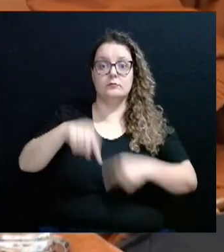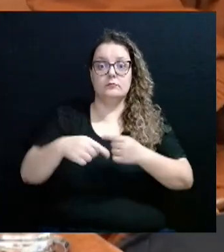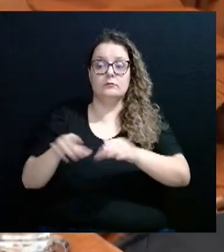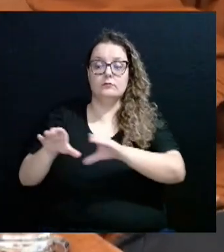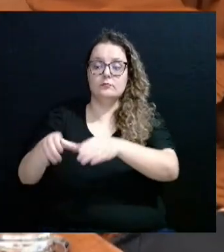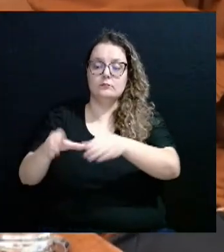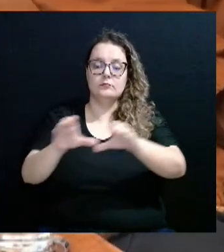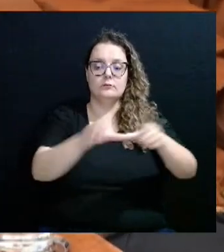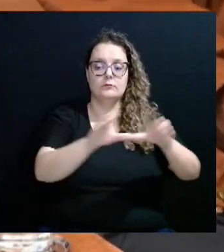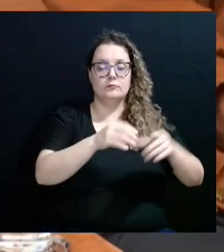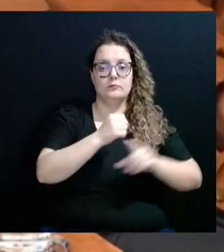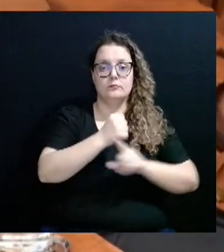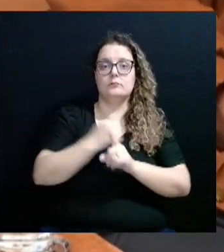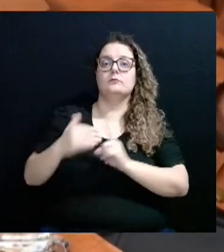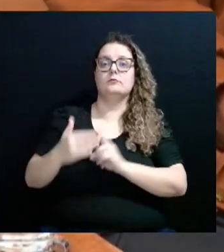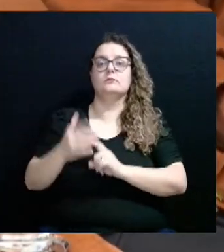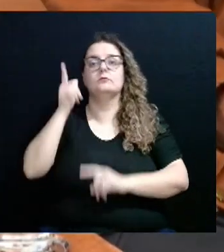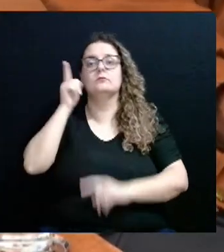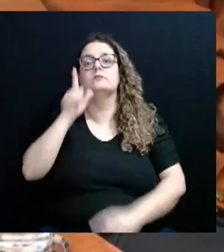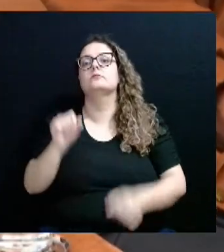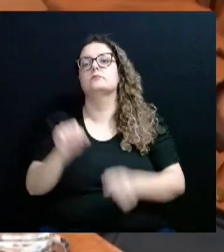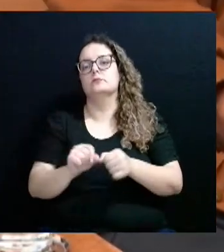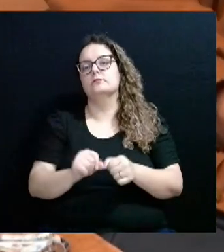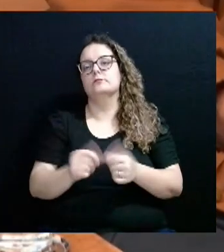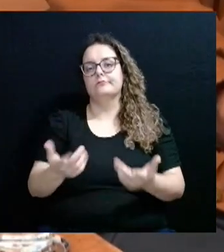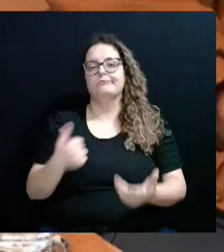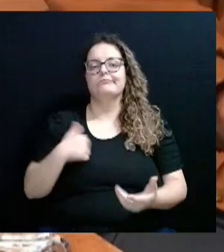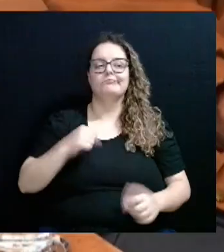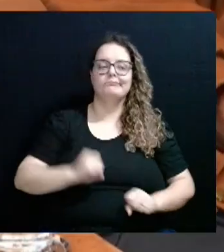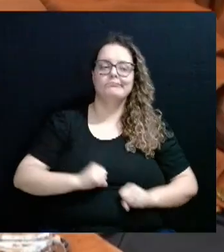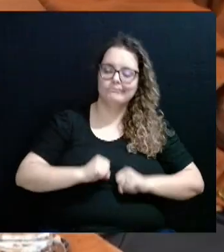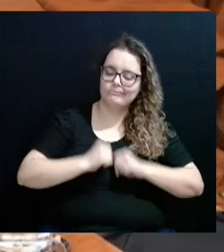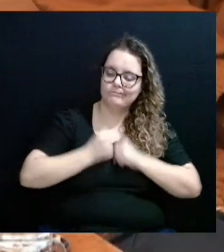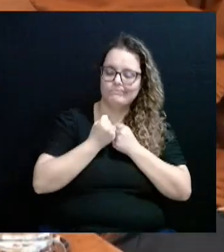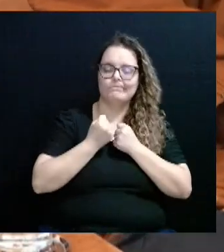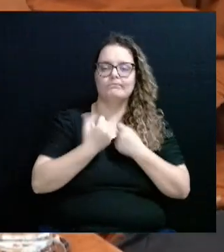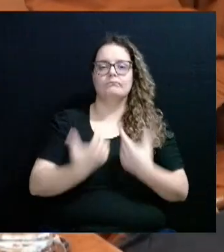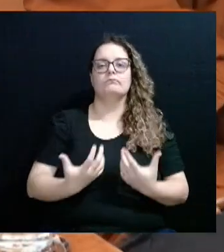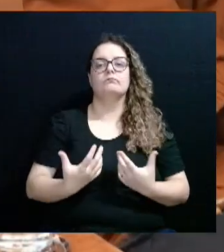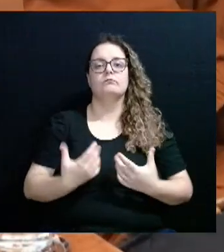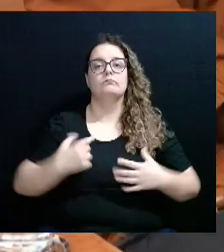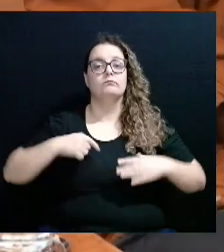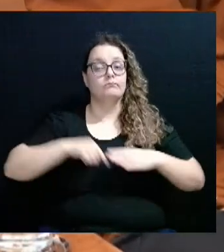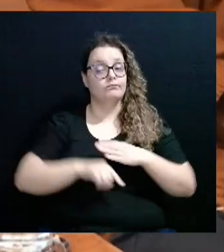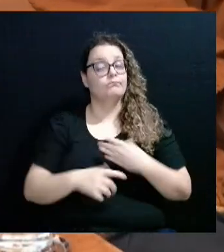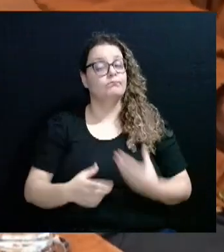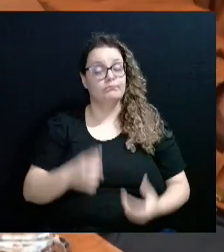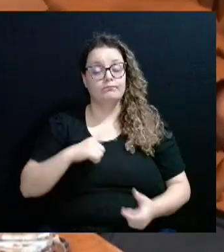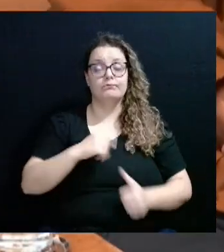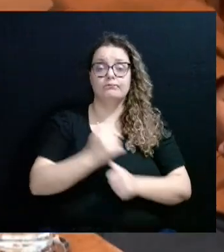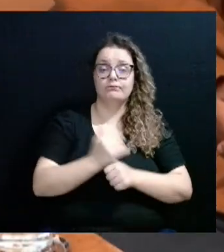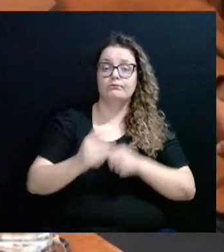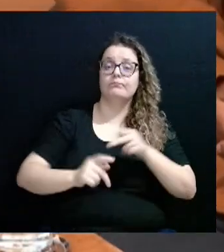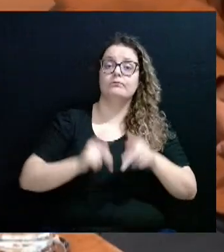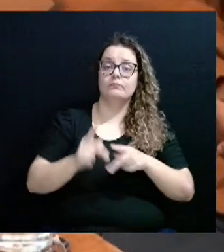alcançam. E isso nos aborrece profundamente, porque a gente tem um mandato popular,